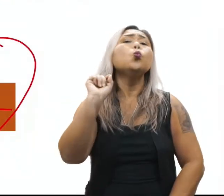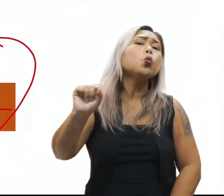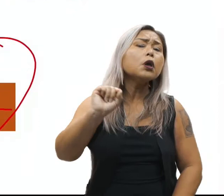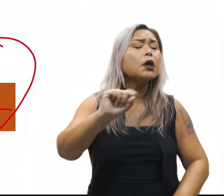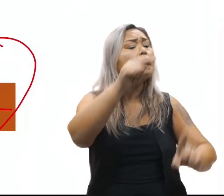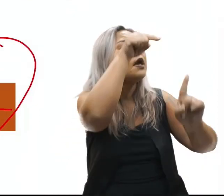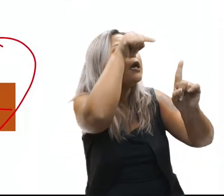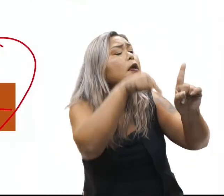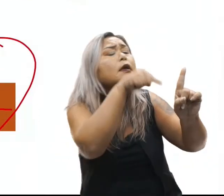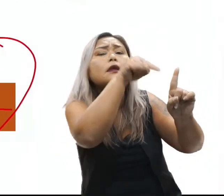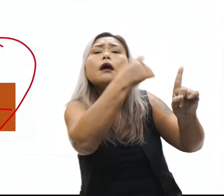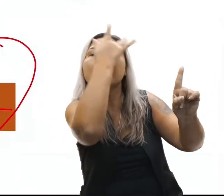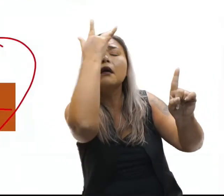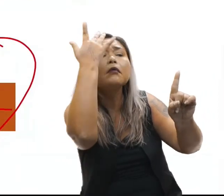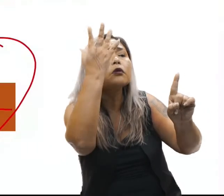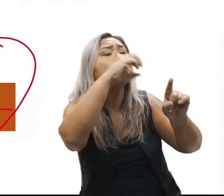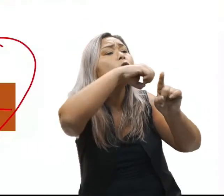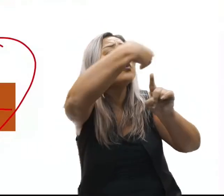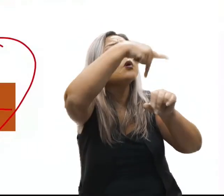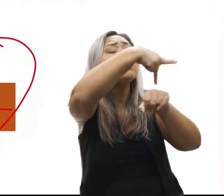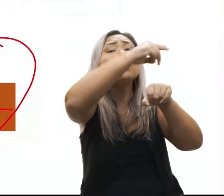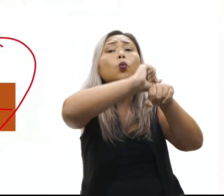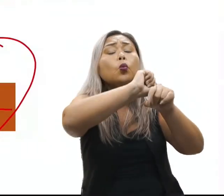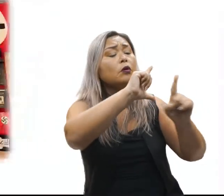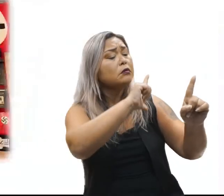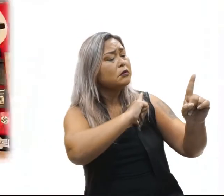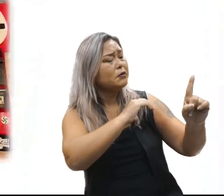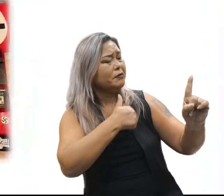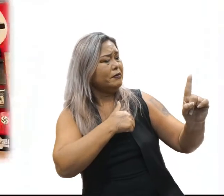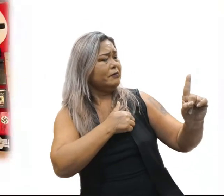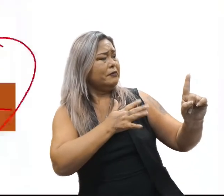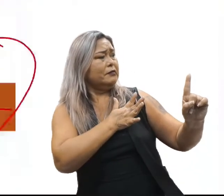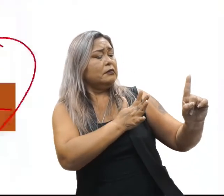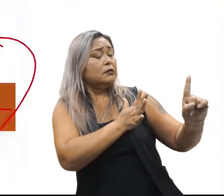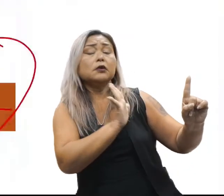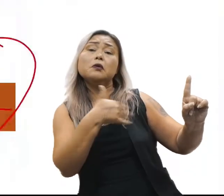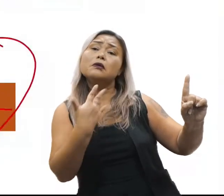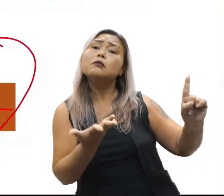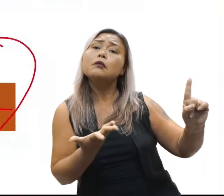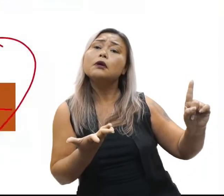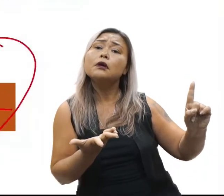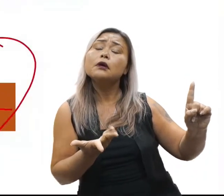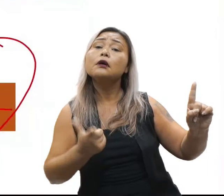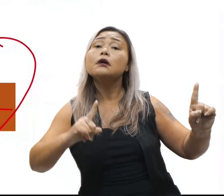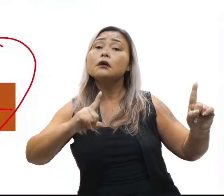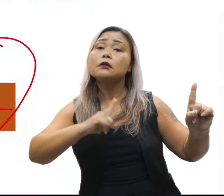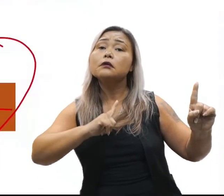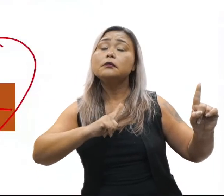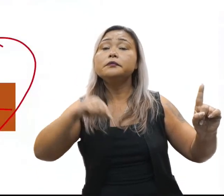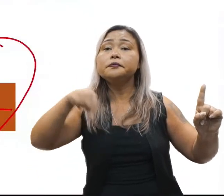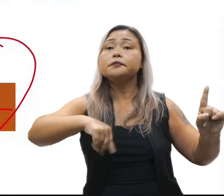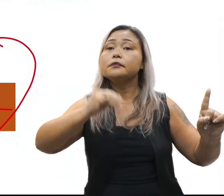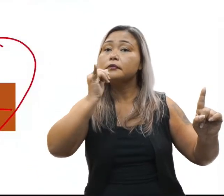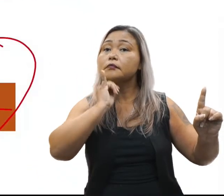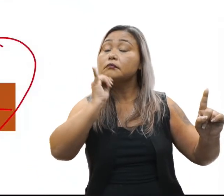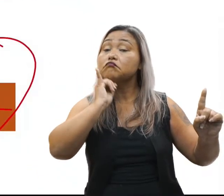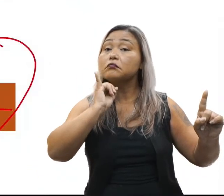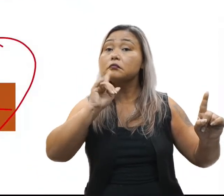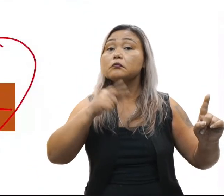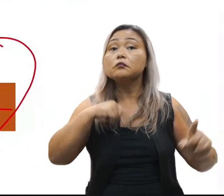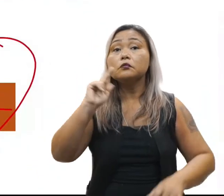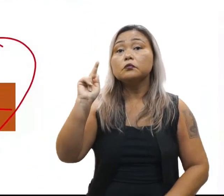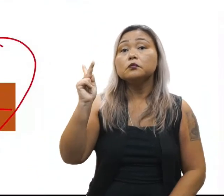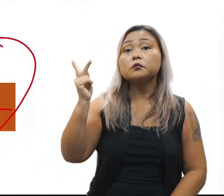Quem é esse estrangeiro que causa tanta repulsa assim, né? A gente tem aqui, por exemplo, uma imagem